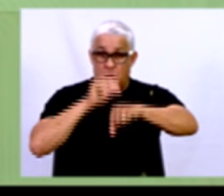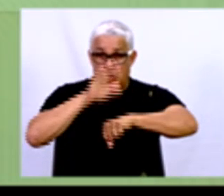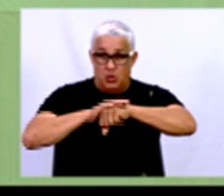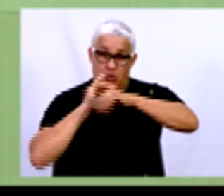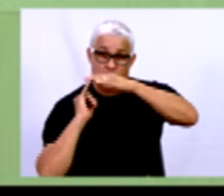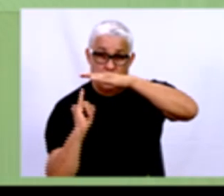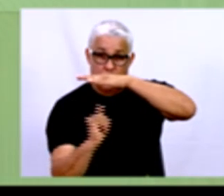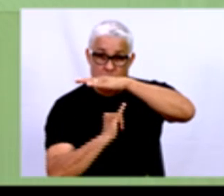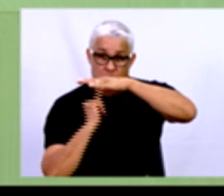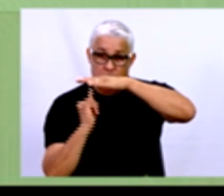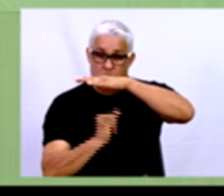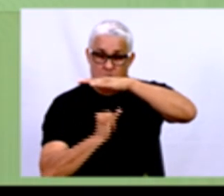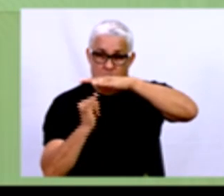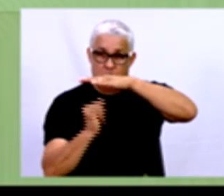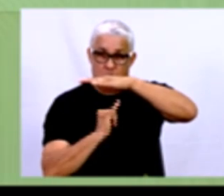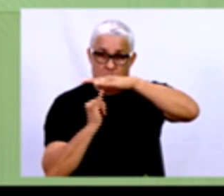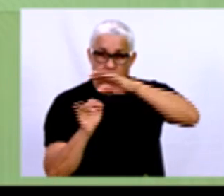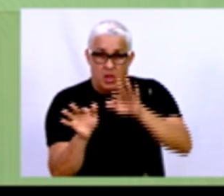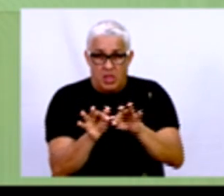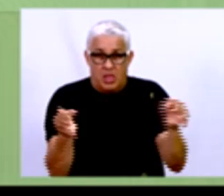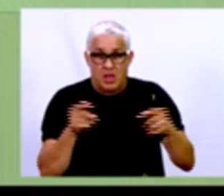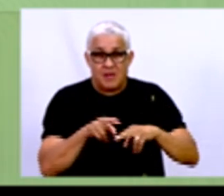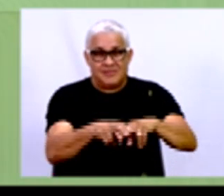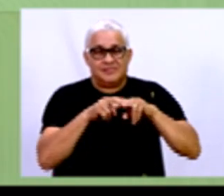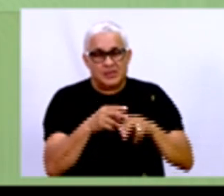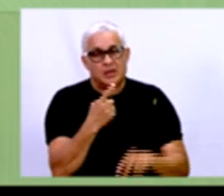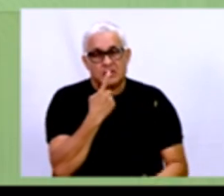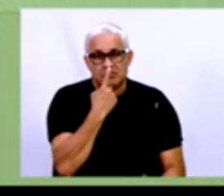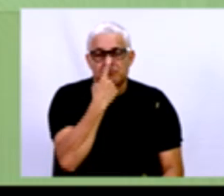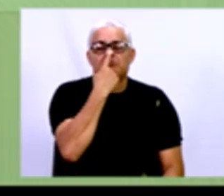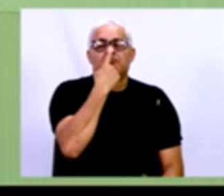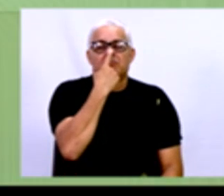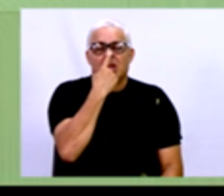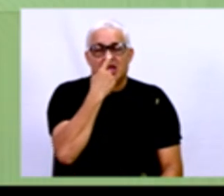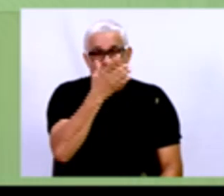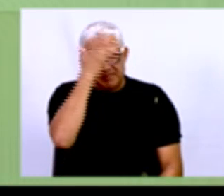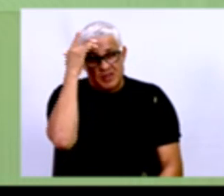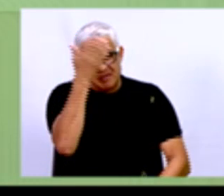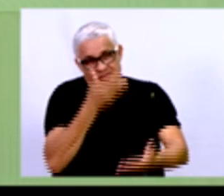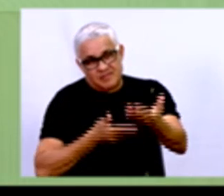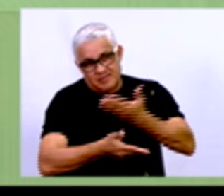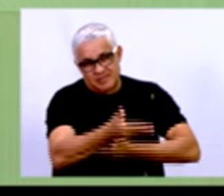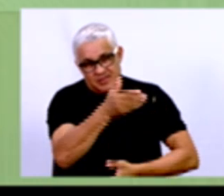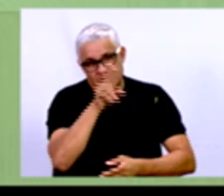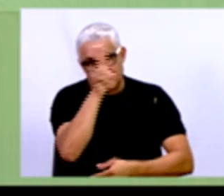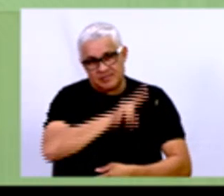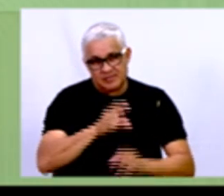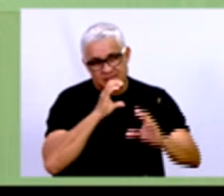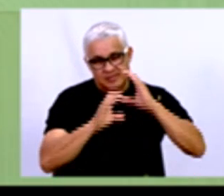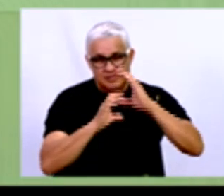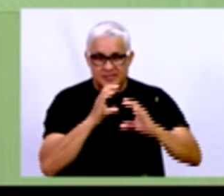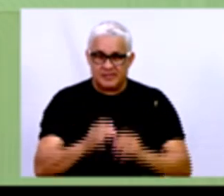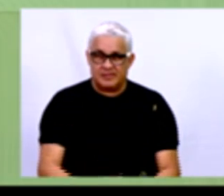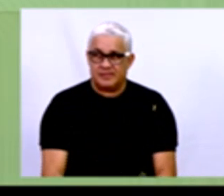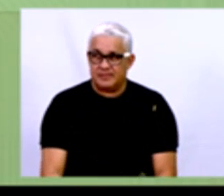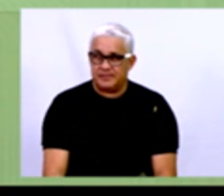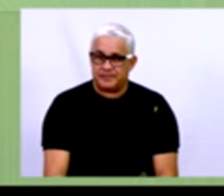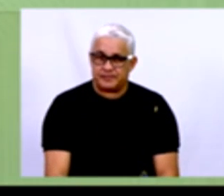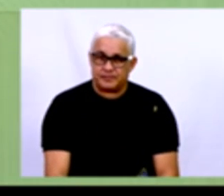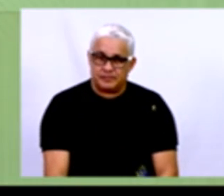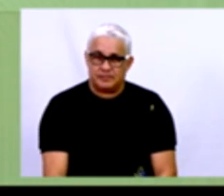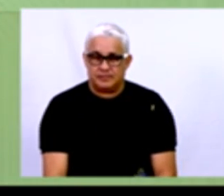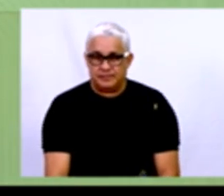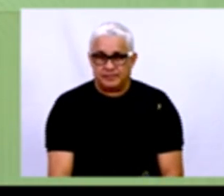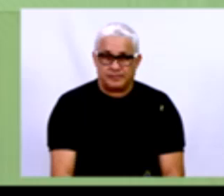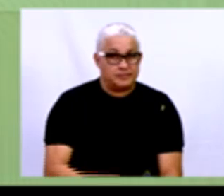atitude mais informal por conta da intimidade empregada no ato comunicativo, né?